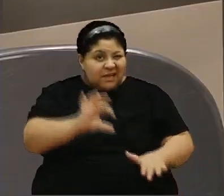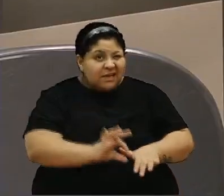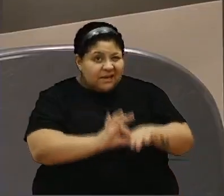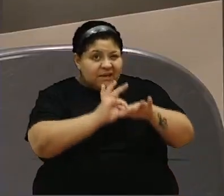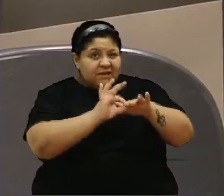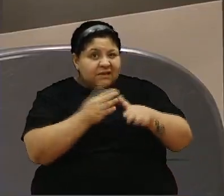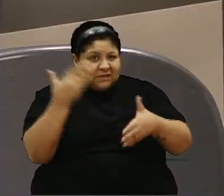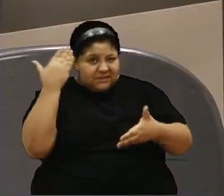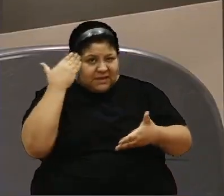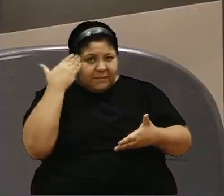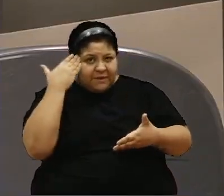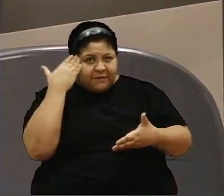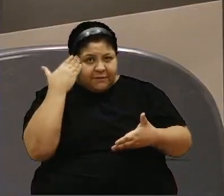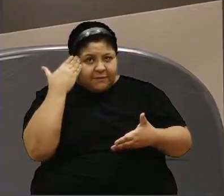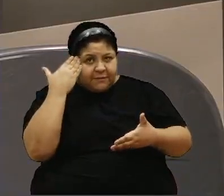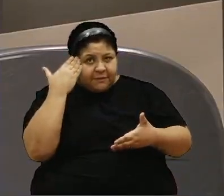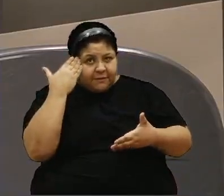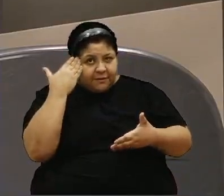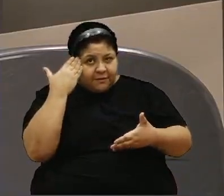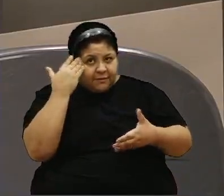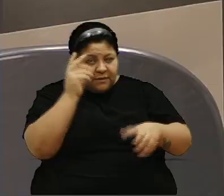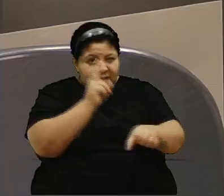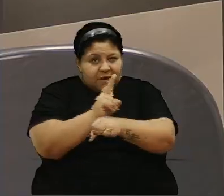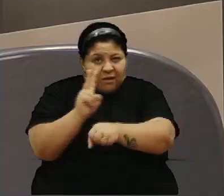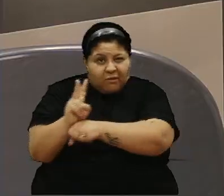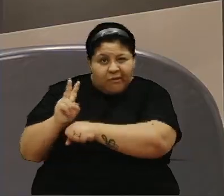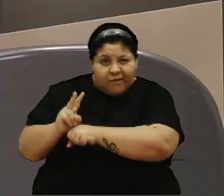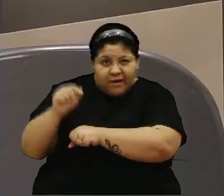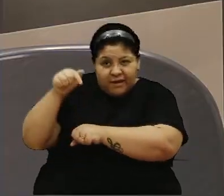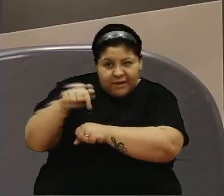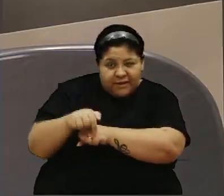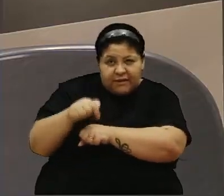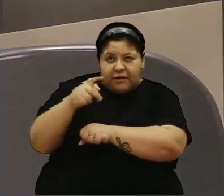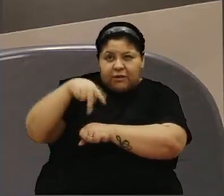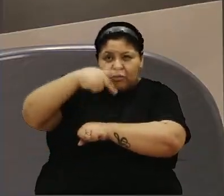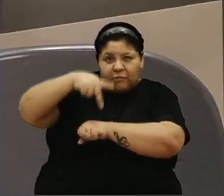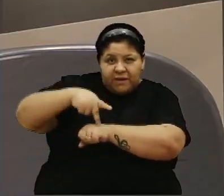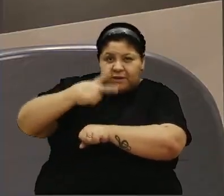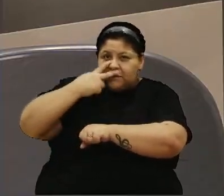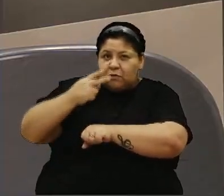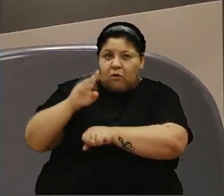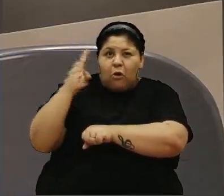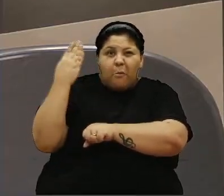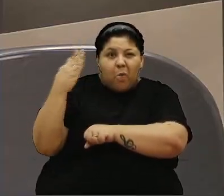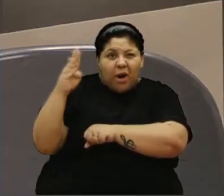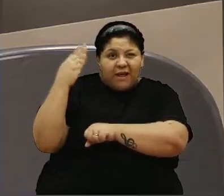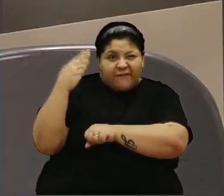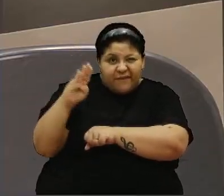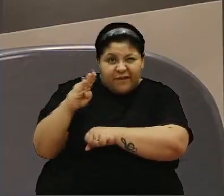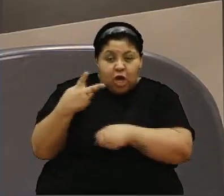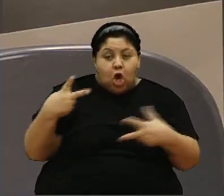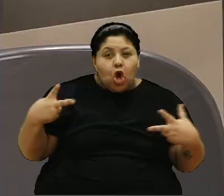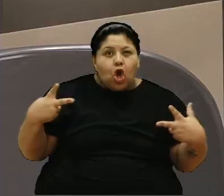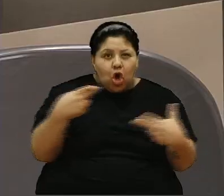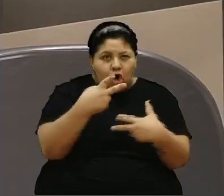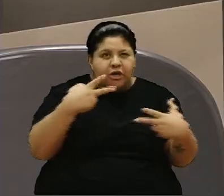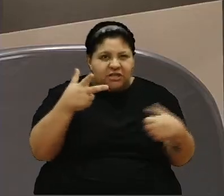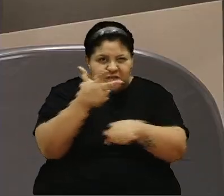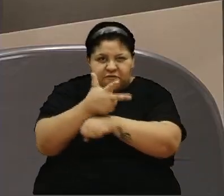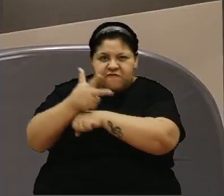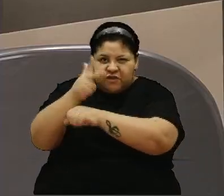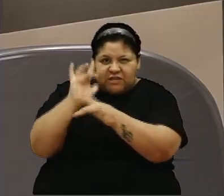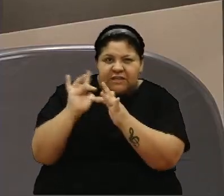gente sabe que eles querem, por eles terem a guarda bolivariana, né, aqui no país. Mas a gente luta contra isso. Questão de cortes que ela fala para a rede